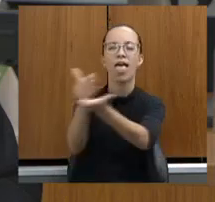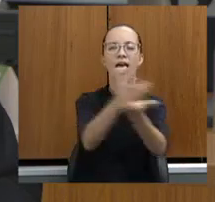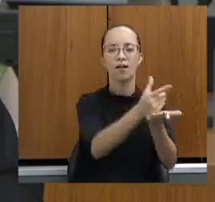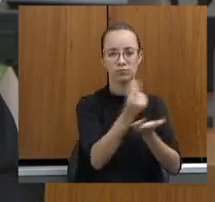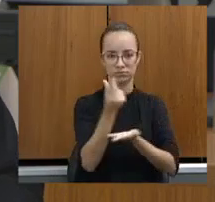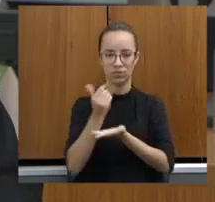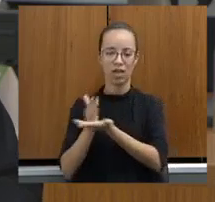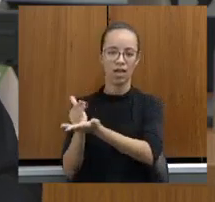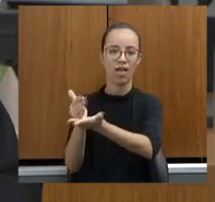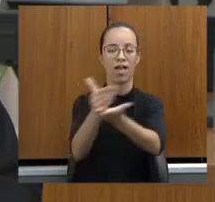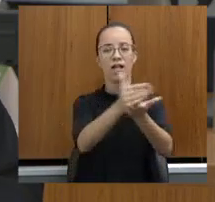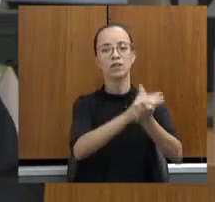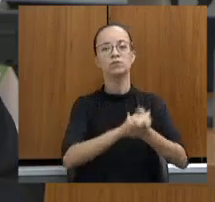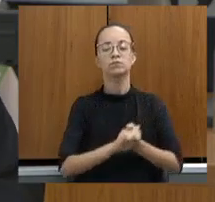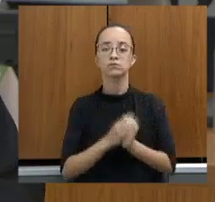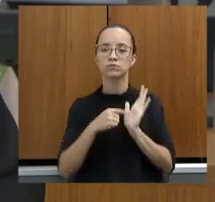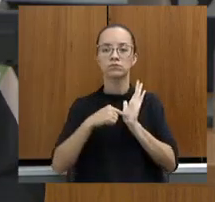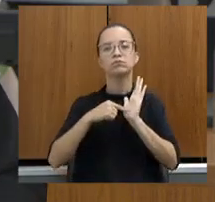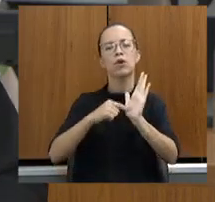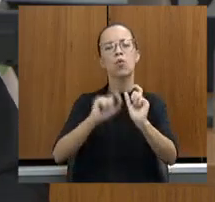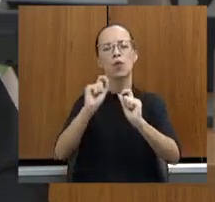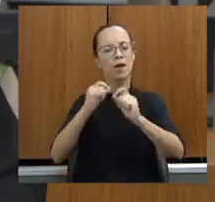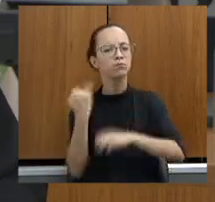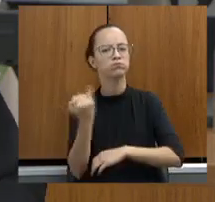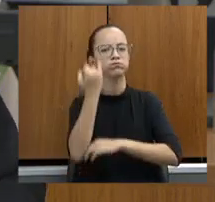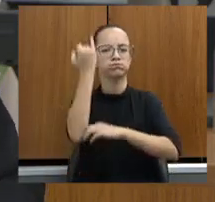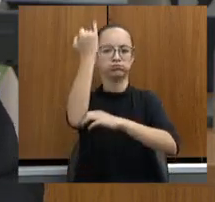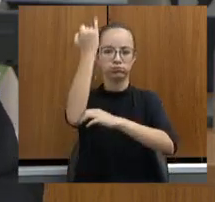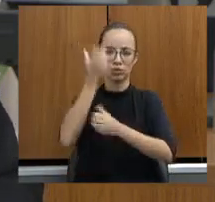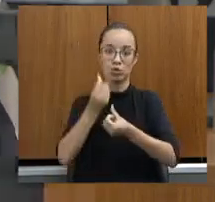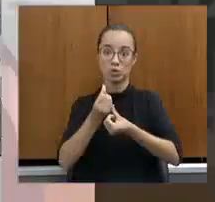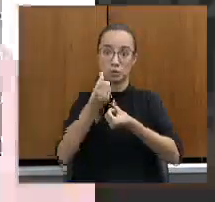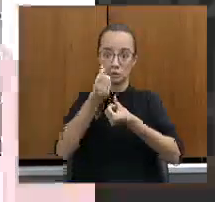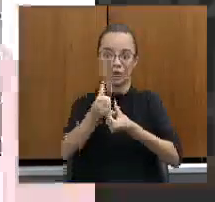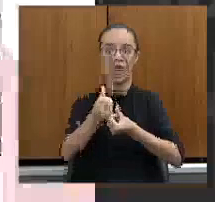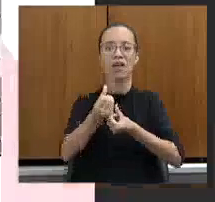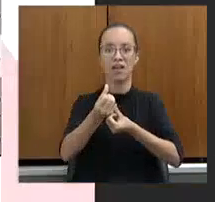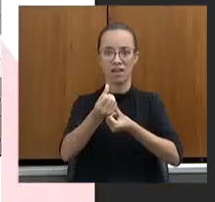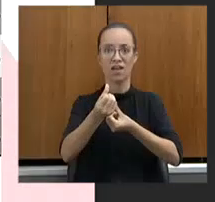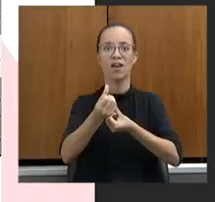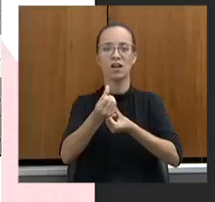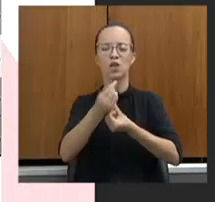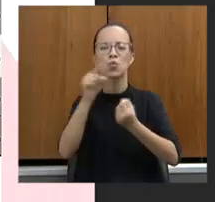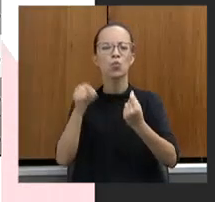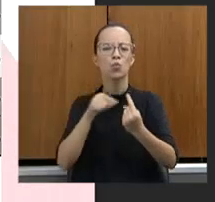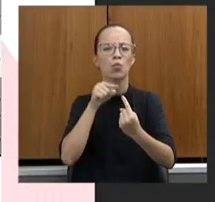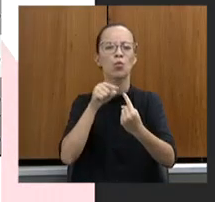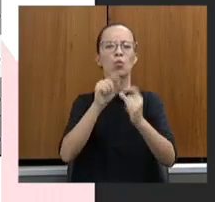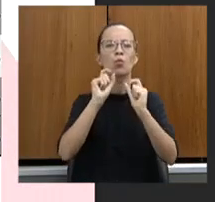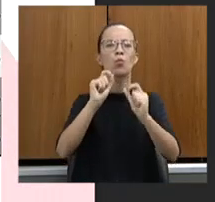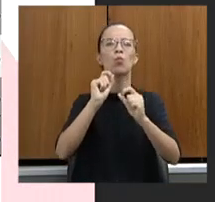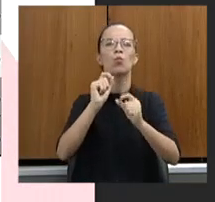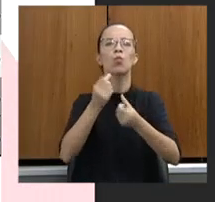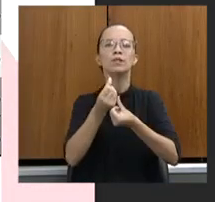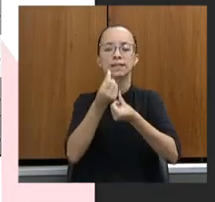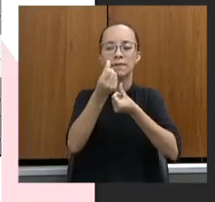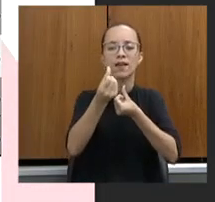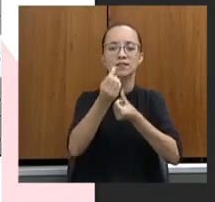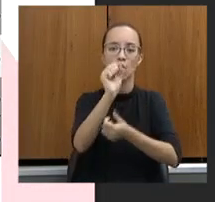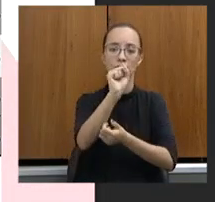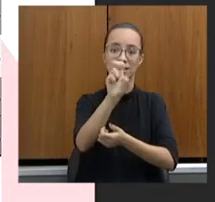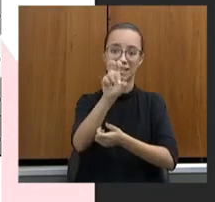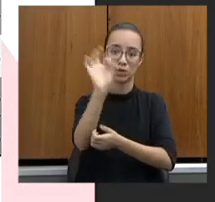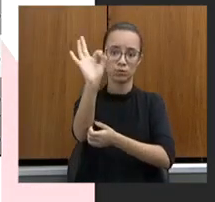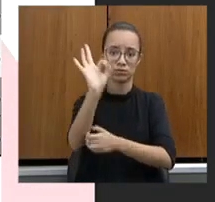por favor e aqui a gente mostra a relevância do ICMS né ele correspondendo aí a maior parte algo com